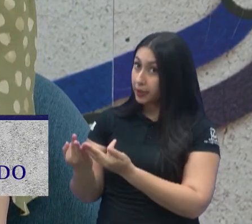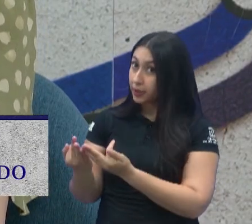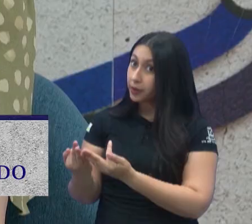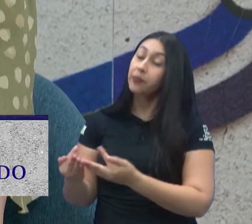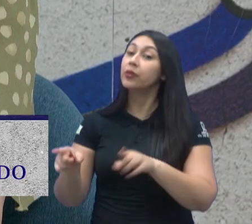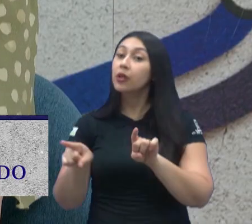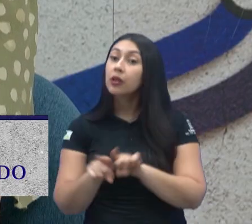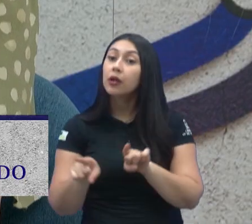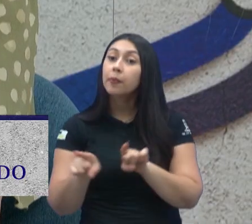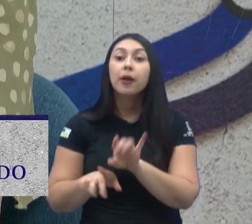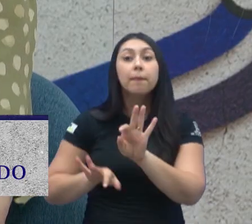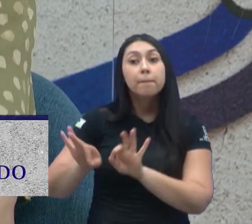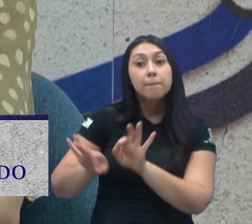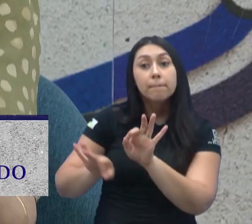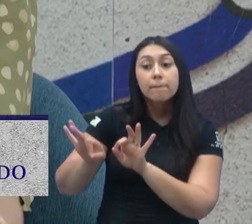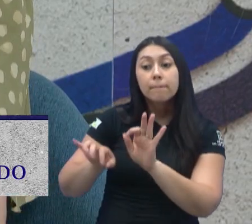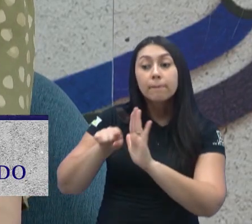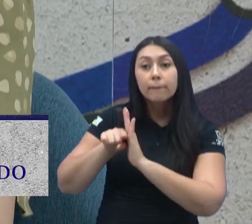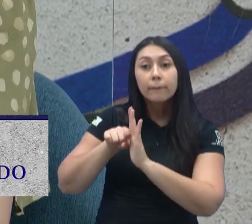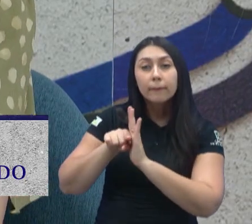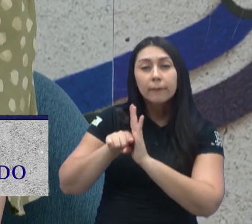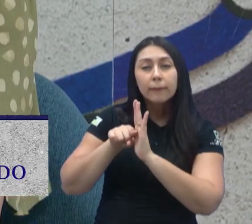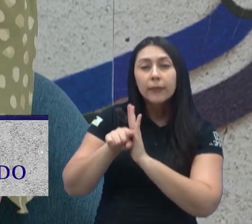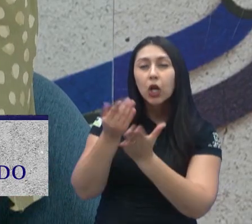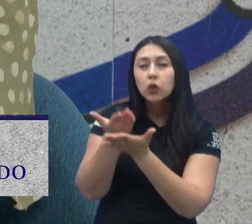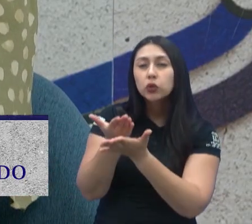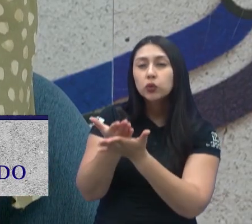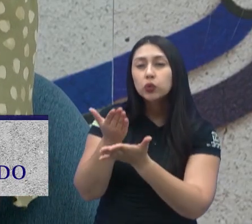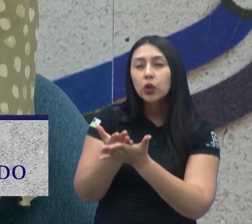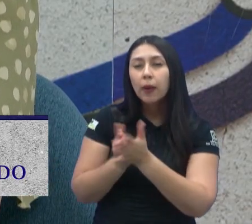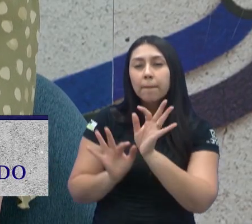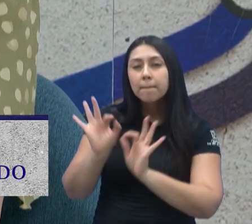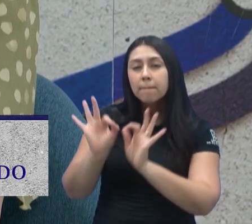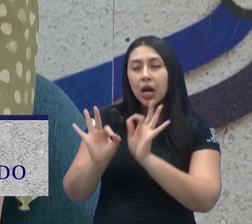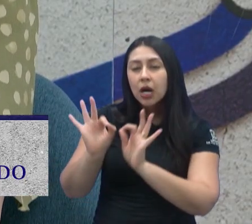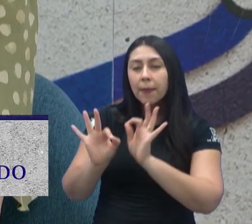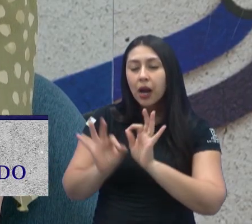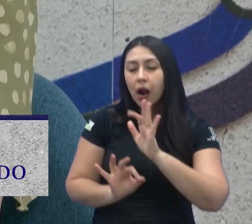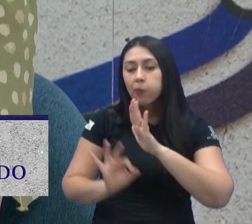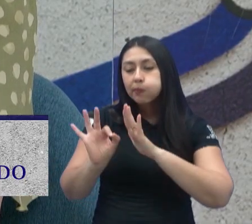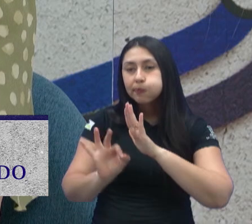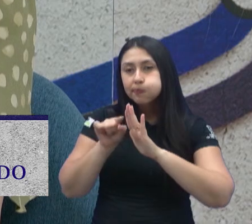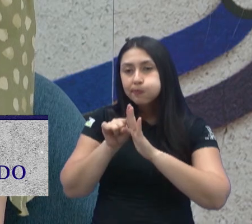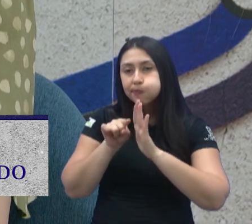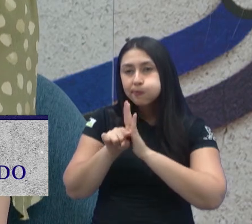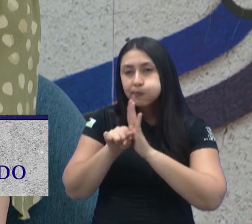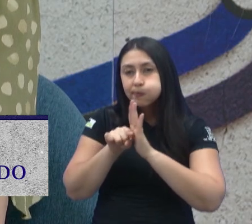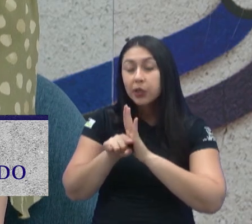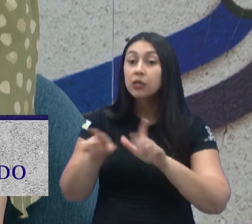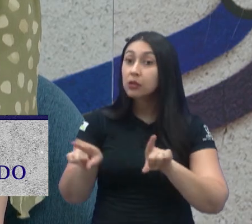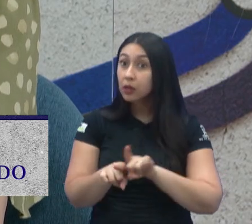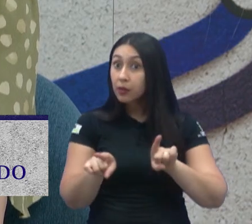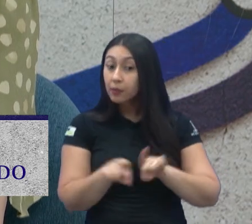elaboração de estudos e pesquisas para fazer análise desses indicadores, desses dados, também essa formação na área de